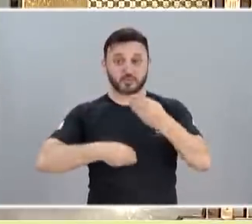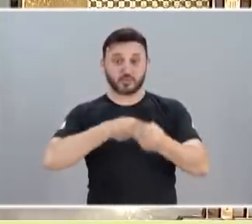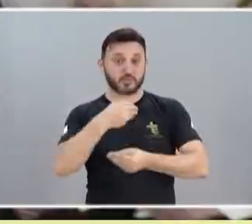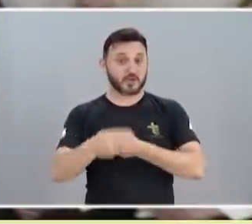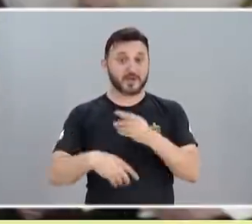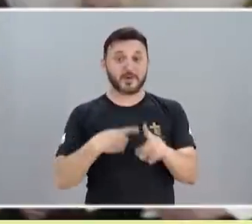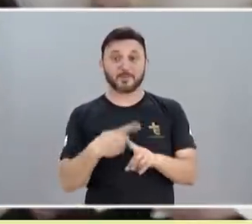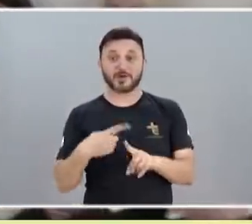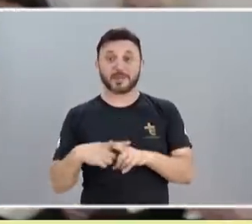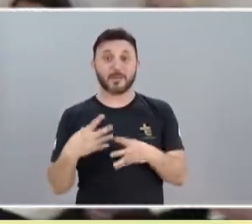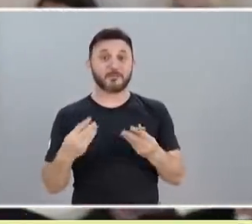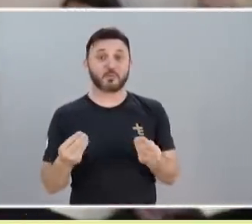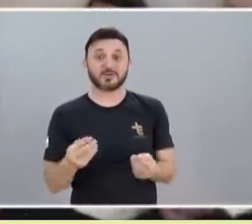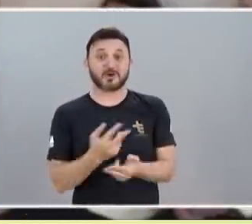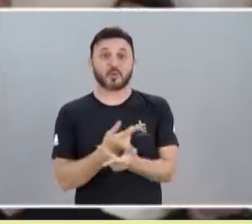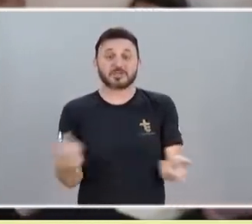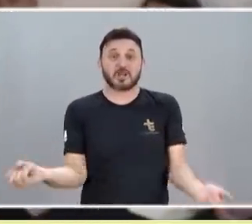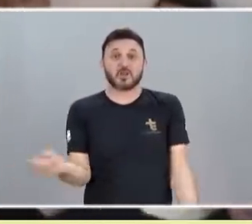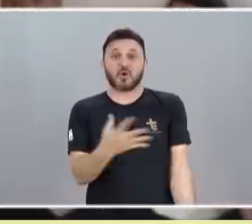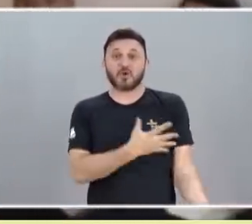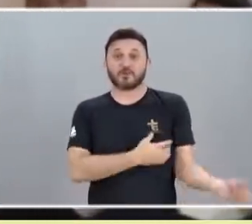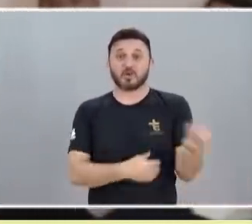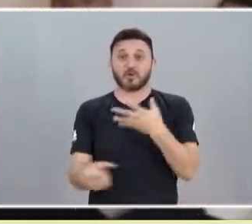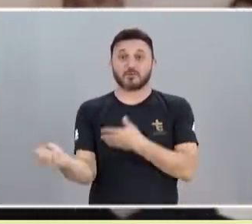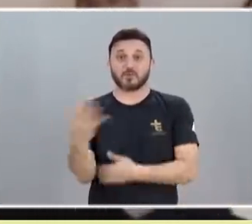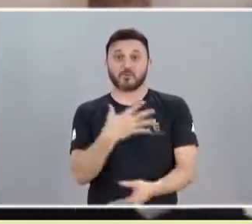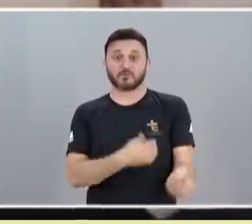Porque é muita novidade.